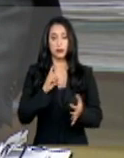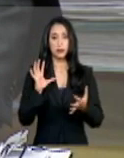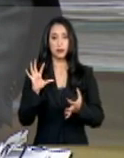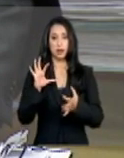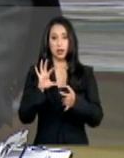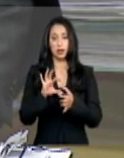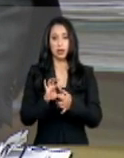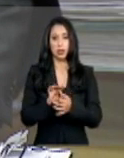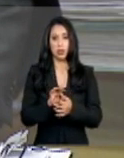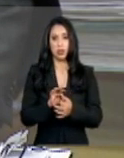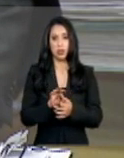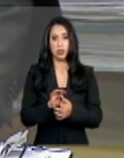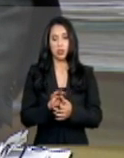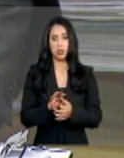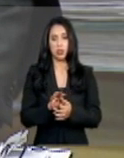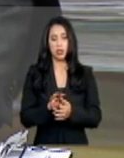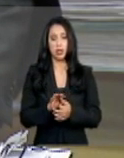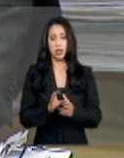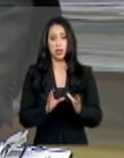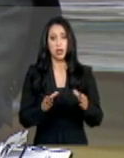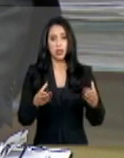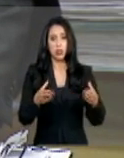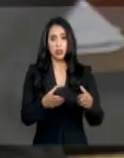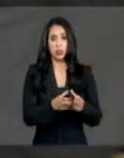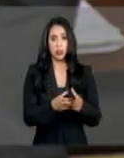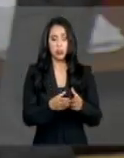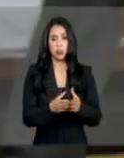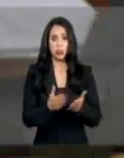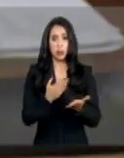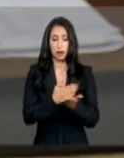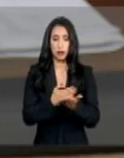respectivas e o tribunal de origem